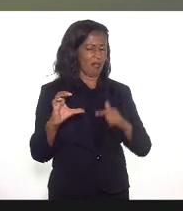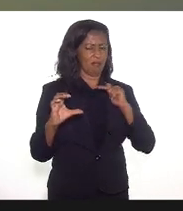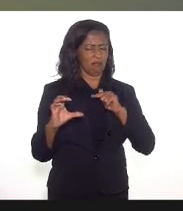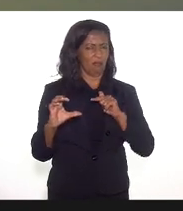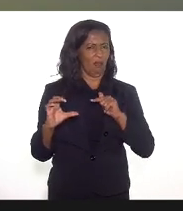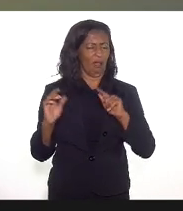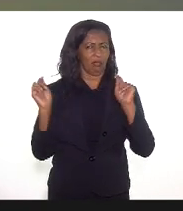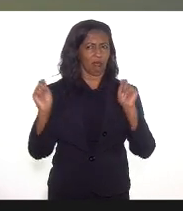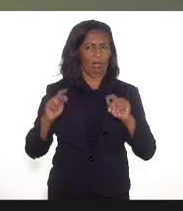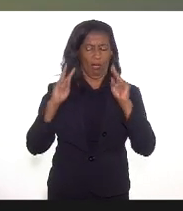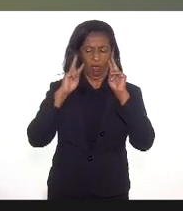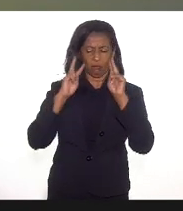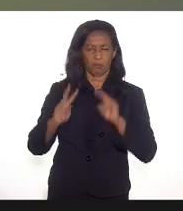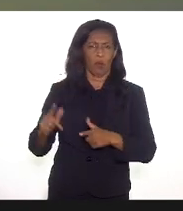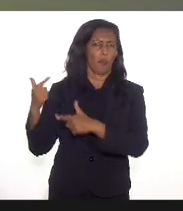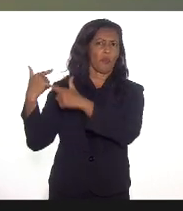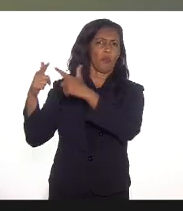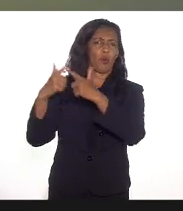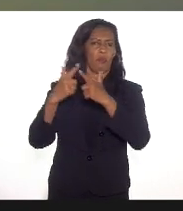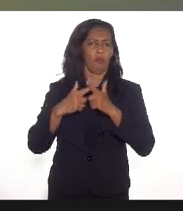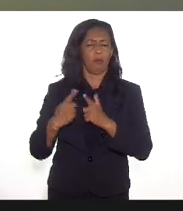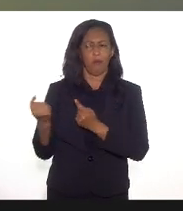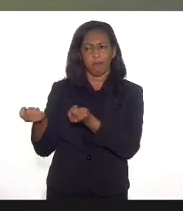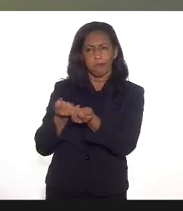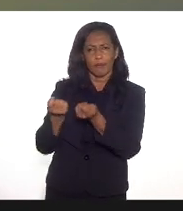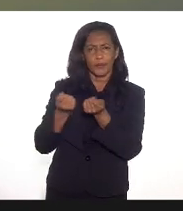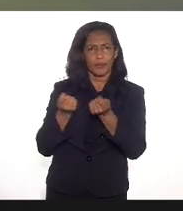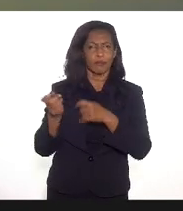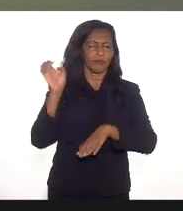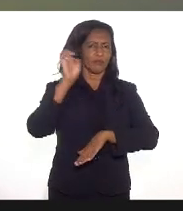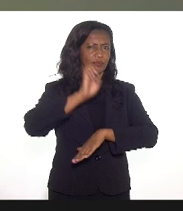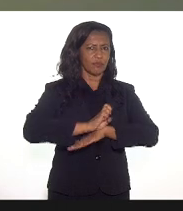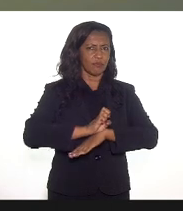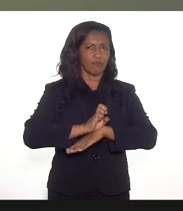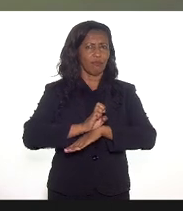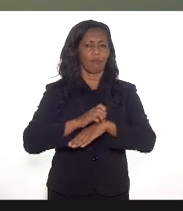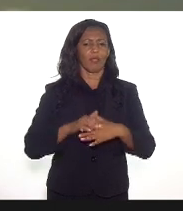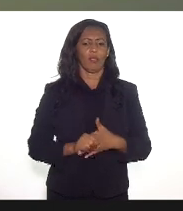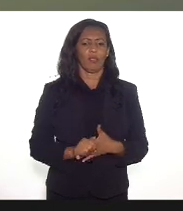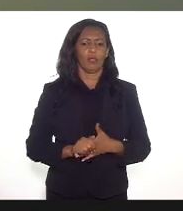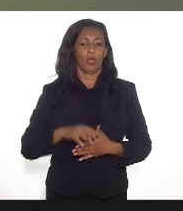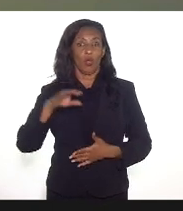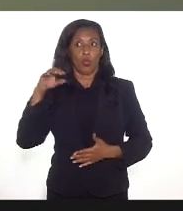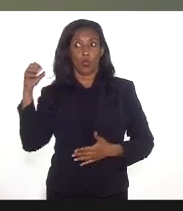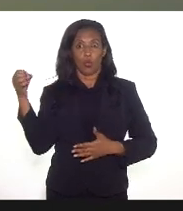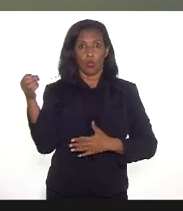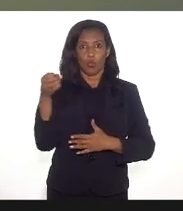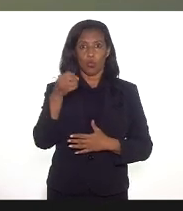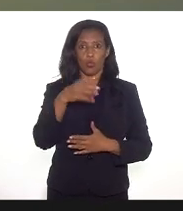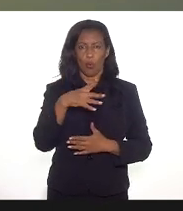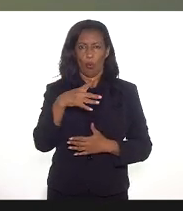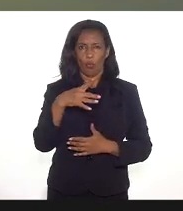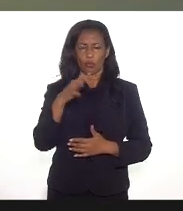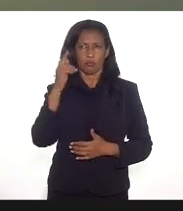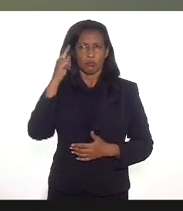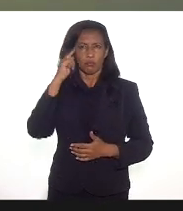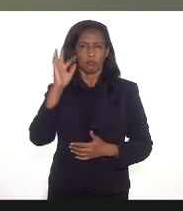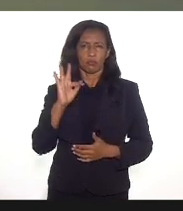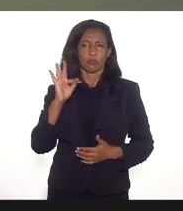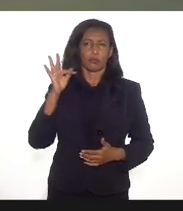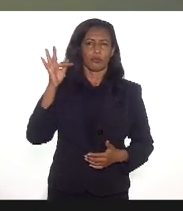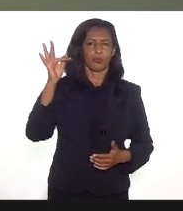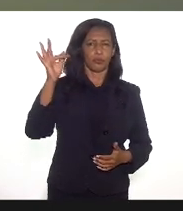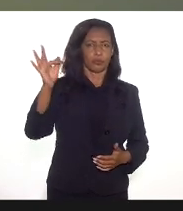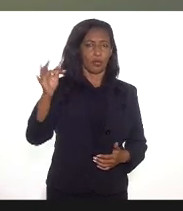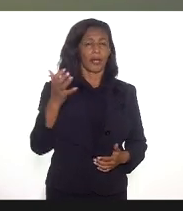olhar para o problema da economia do nosso Estado sobre uma nova perspectiva e